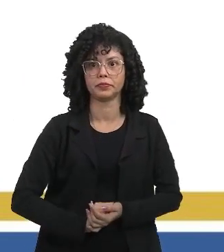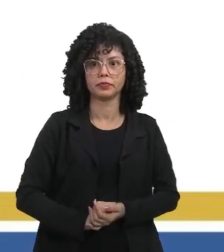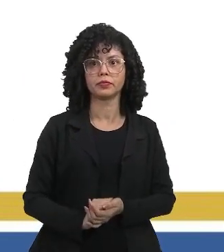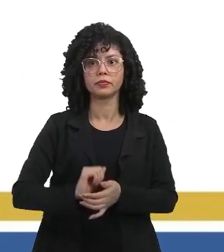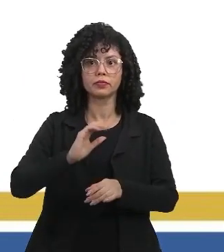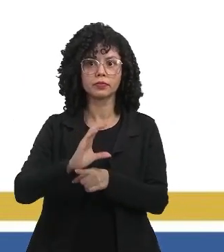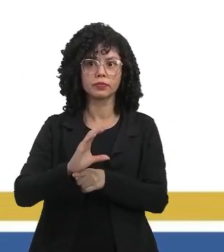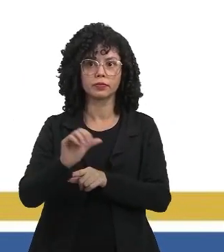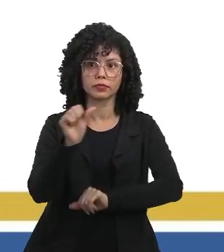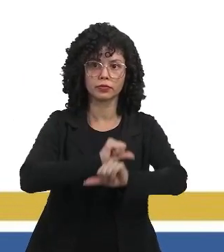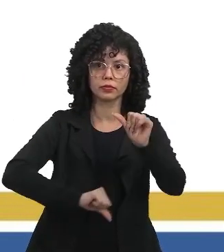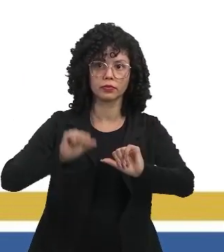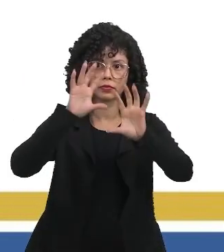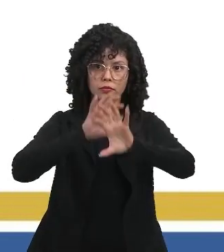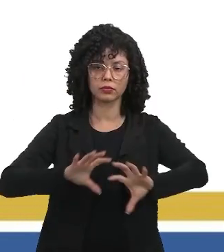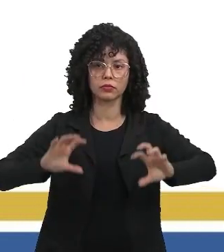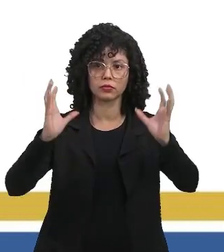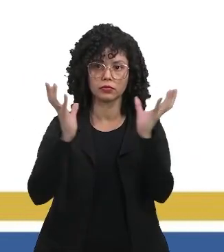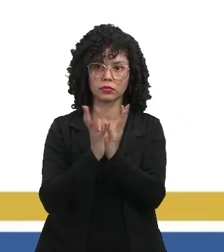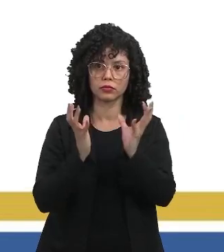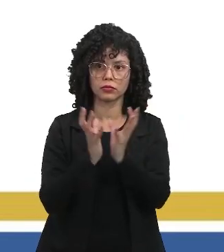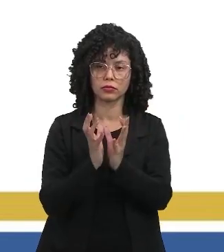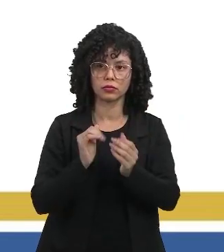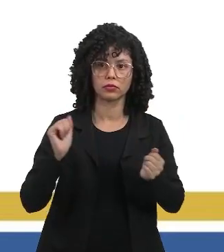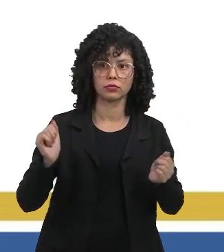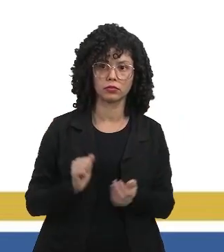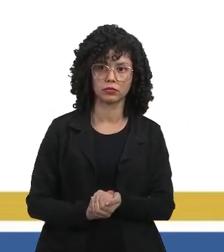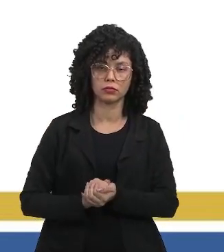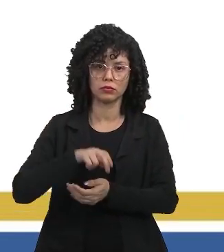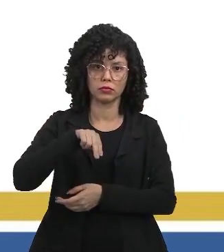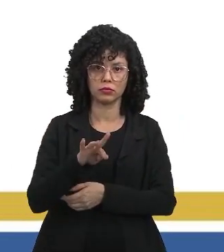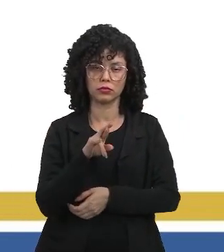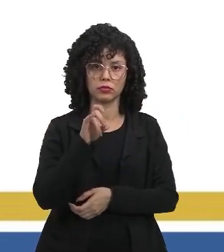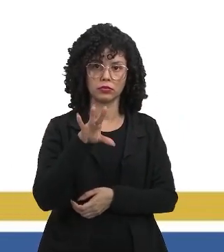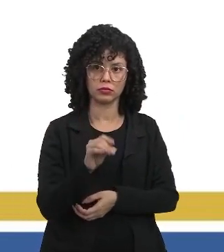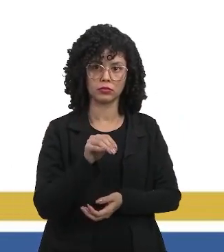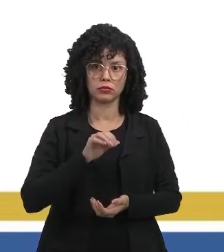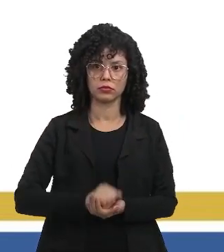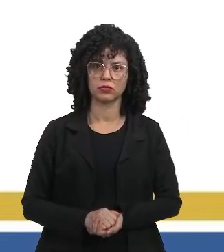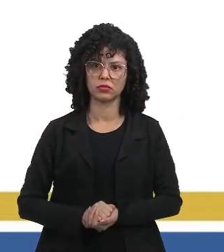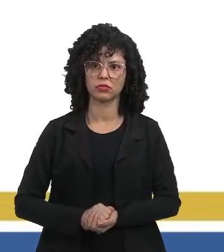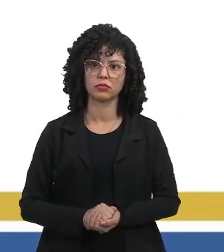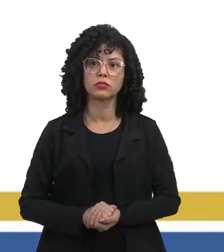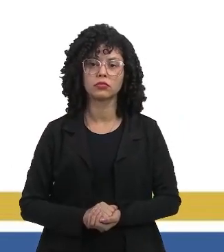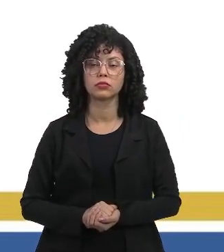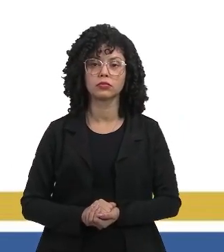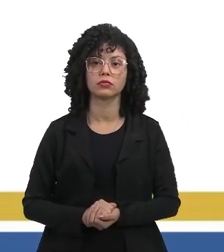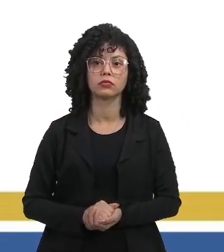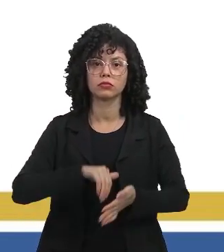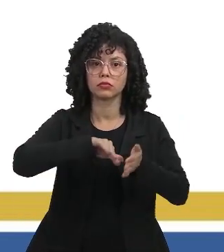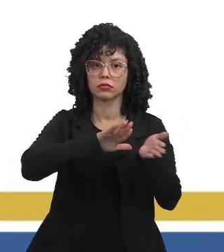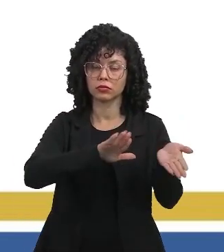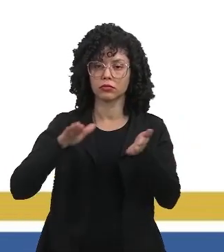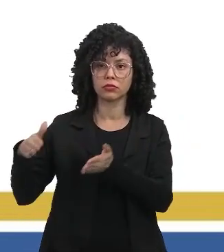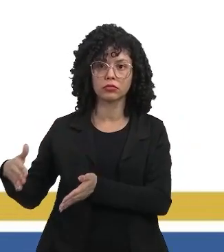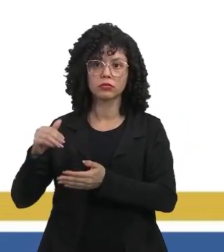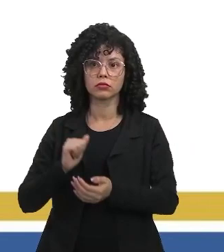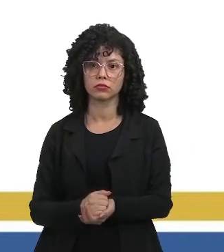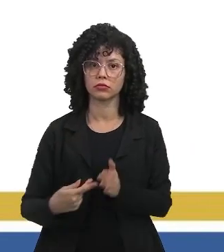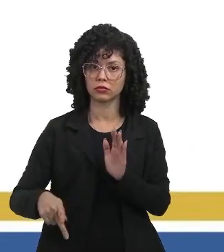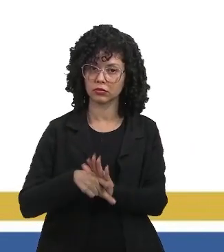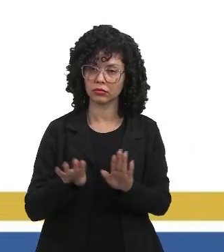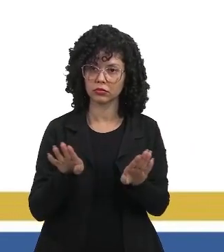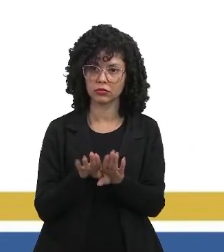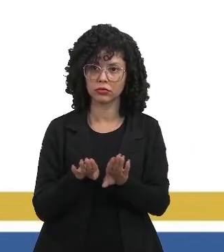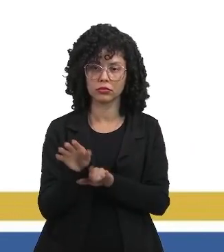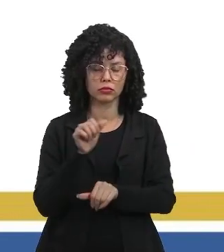C trocar o grupo aniônico por um grupo neutro deixar essa molécula Nutra e também não vai